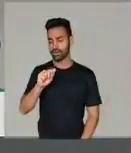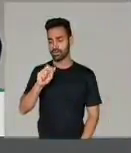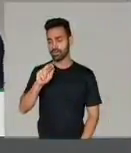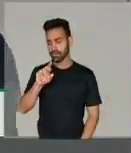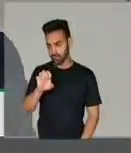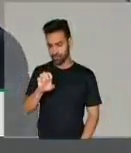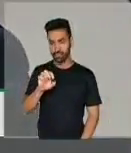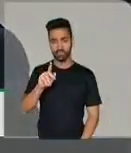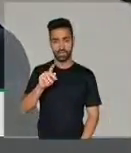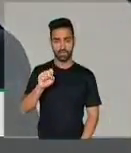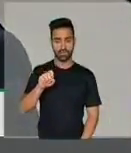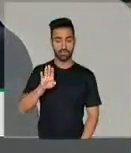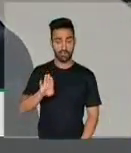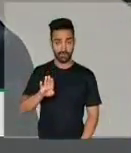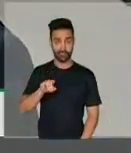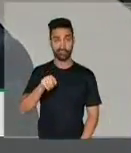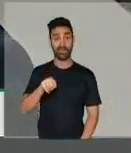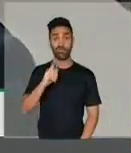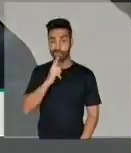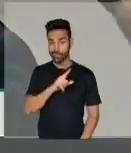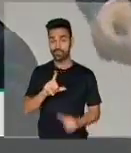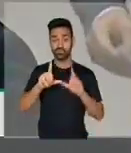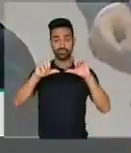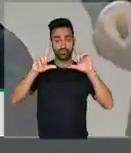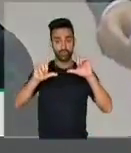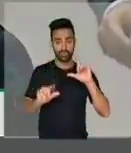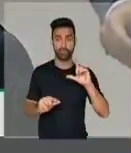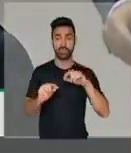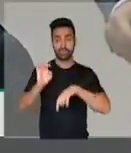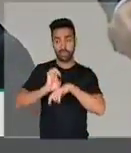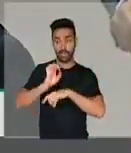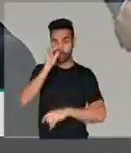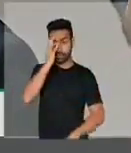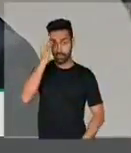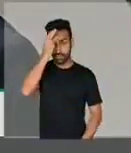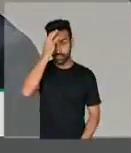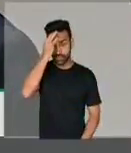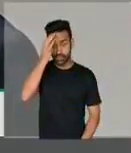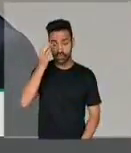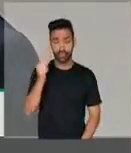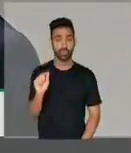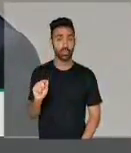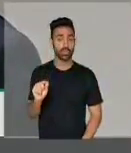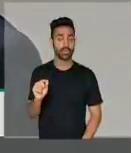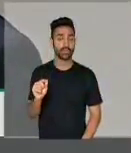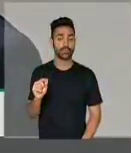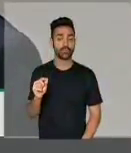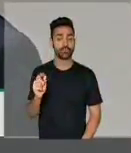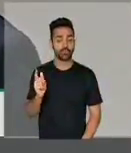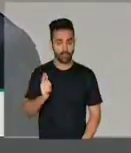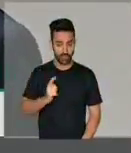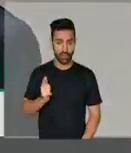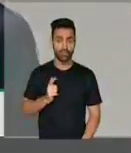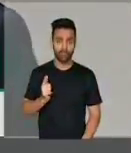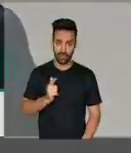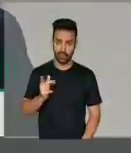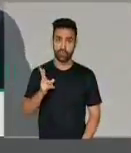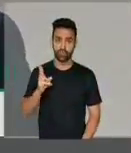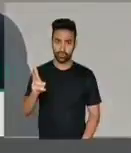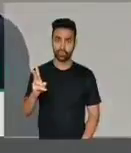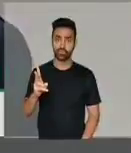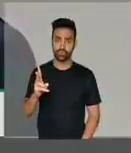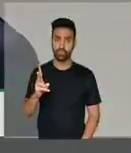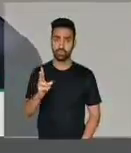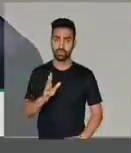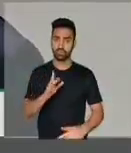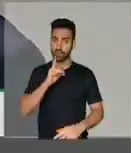PSB. Teve uma queda significativa, o Estado do Espírito Santo ainda tem um índice maior do que o brasileiro,